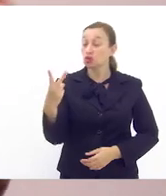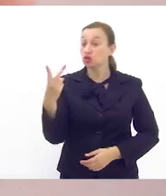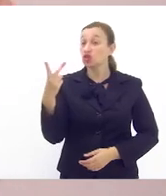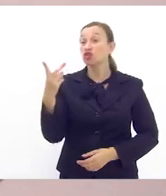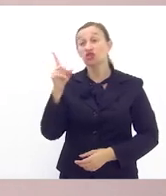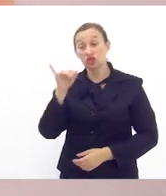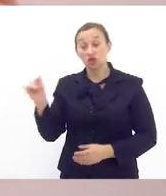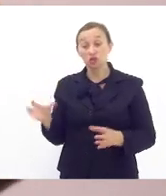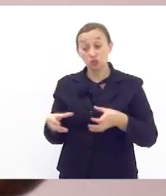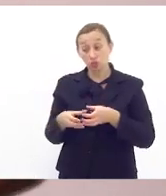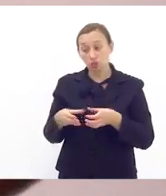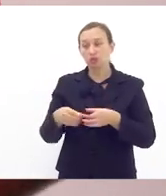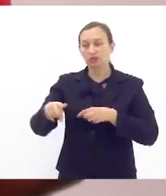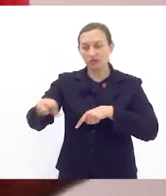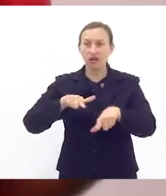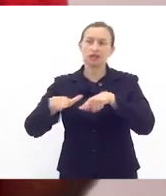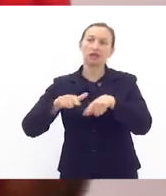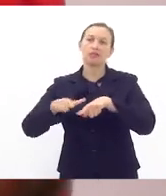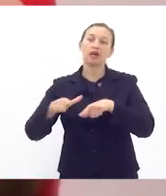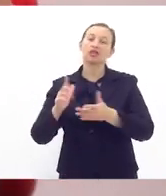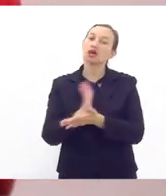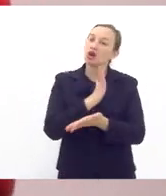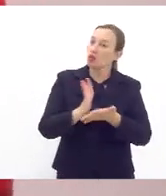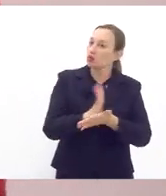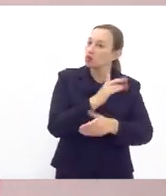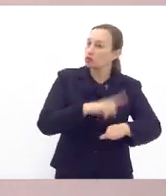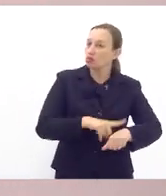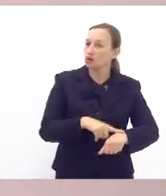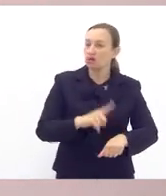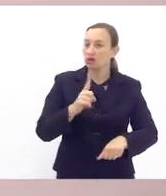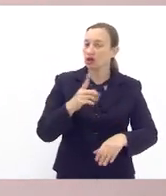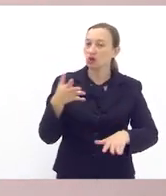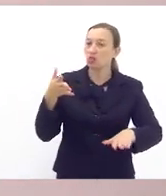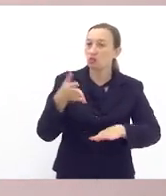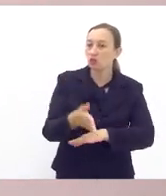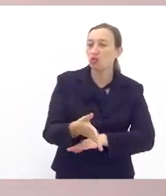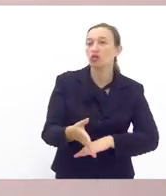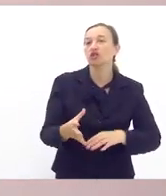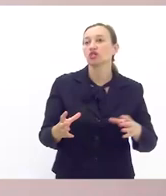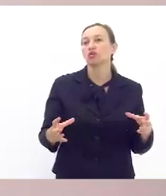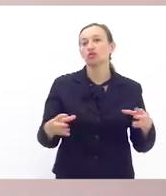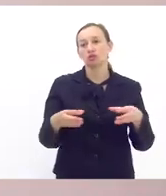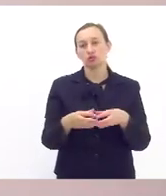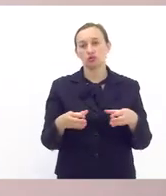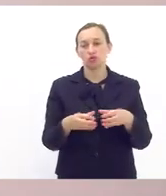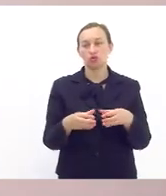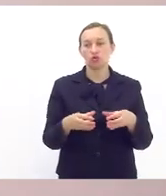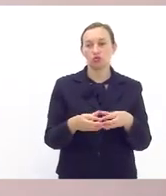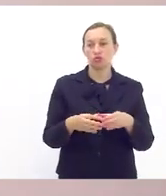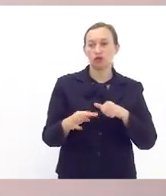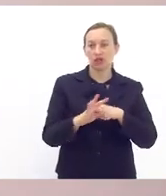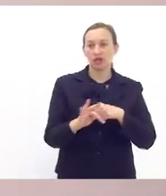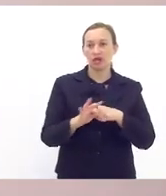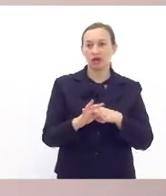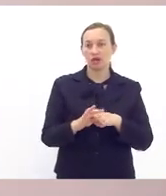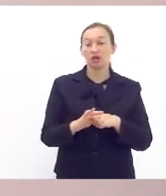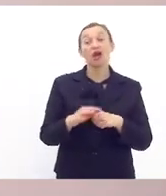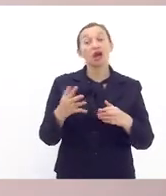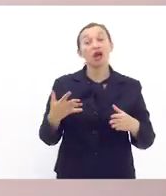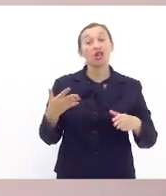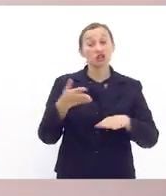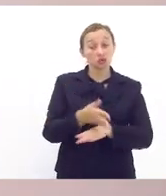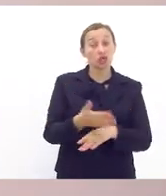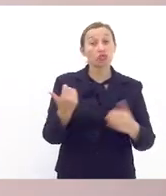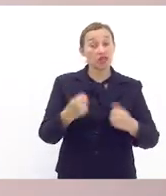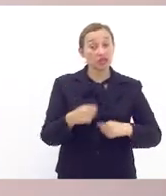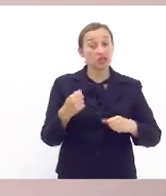né então Em algumas situações não é que a equipe não chegou até o local ela chegou e ela teve que construir